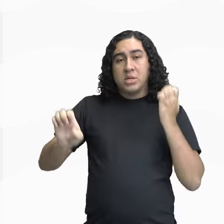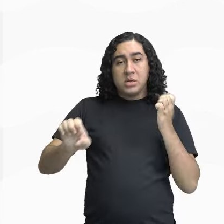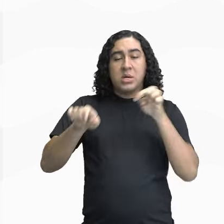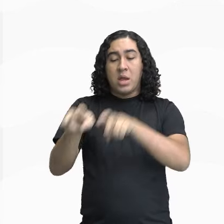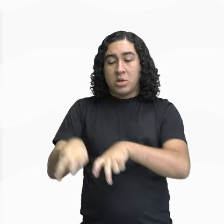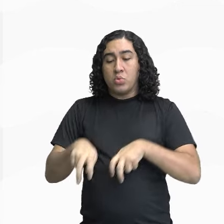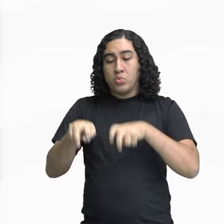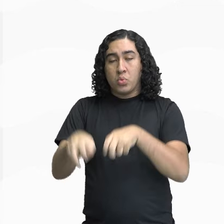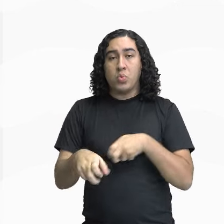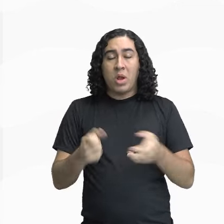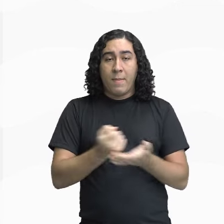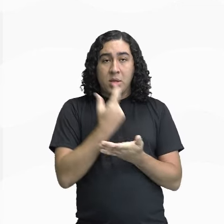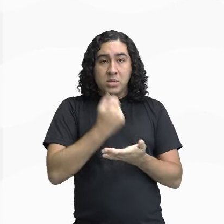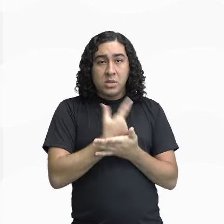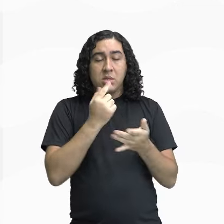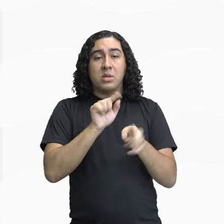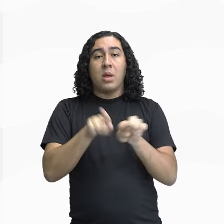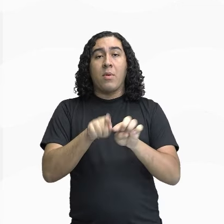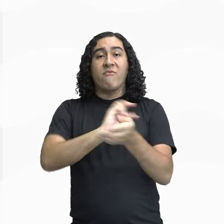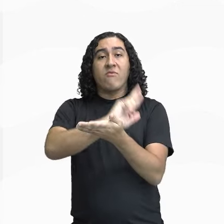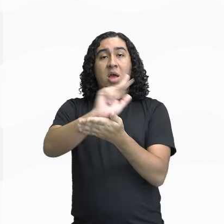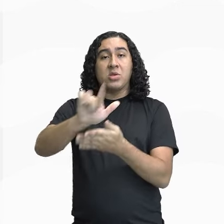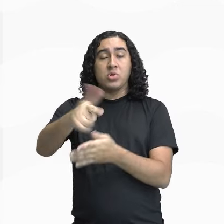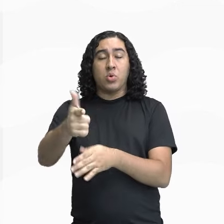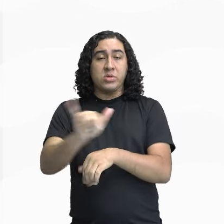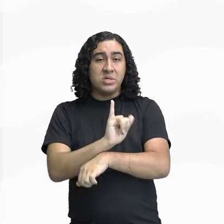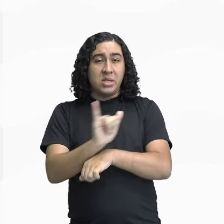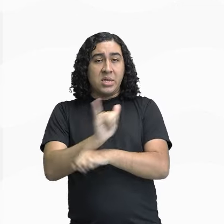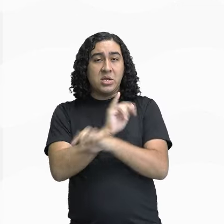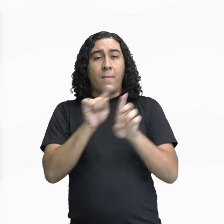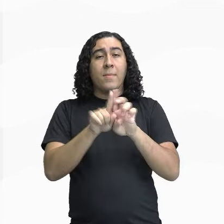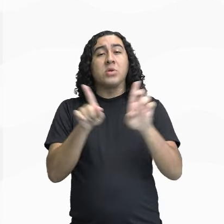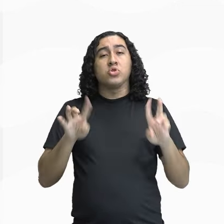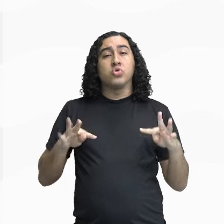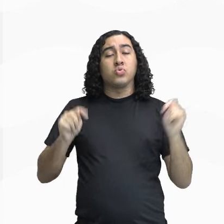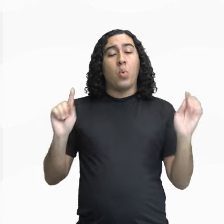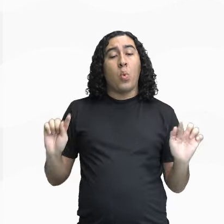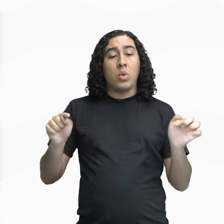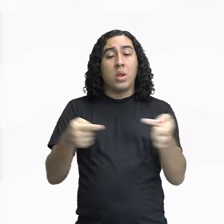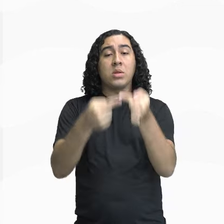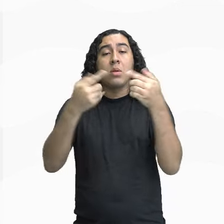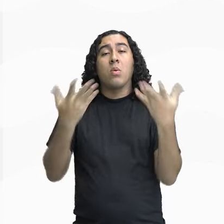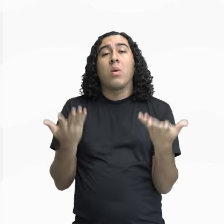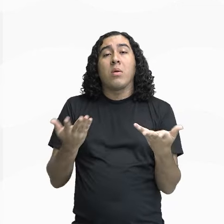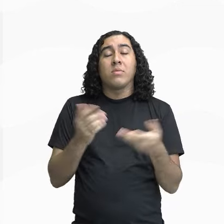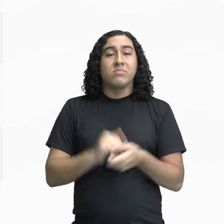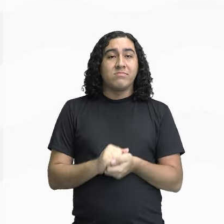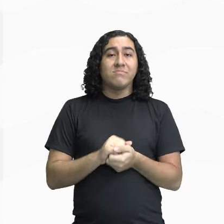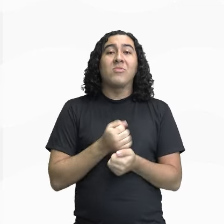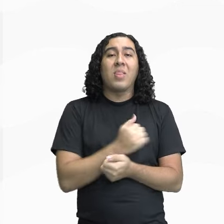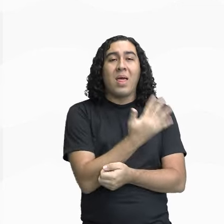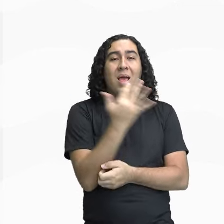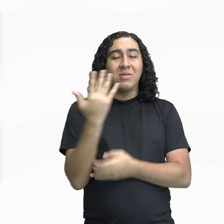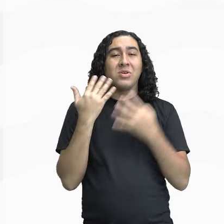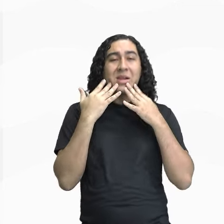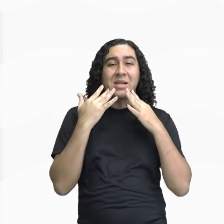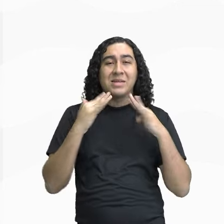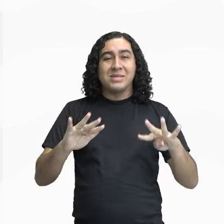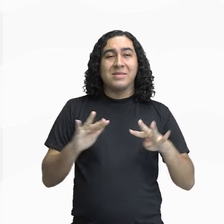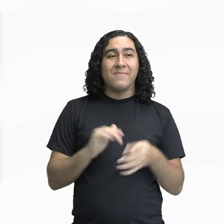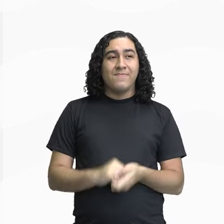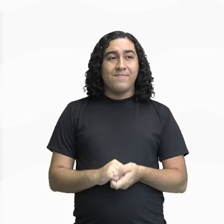a medicina e diversas outras técnicas. E agora, tudo isso conectado com o quê, professor Dário? Com a natureza. E